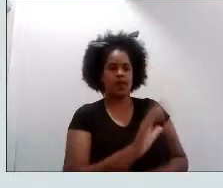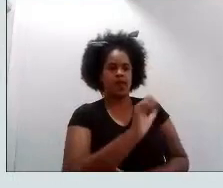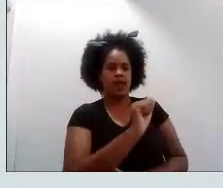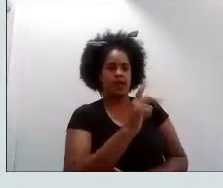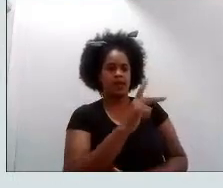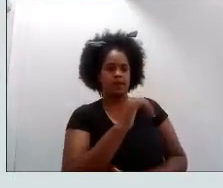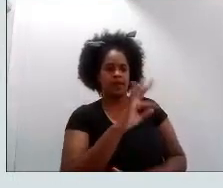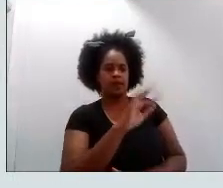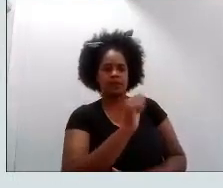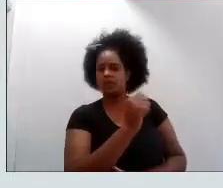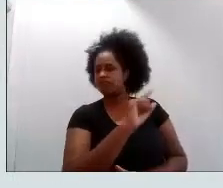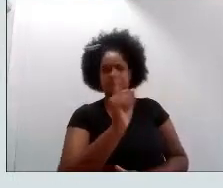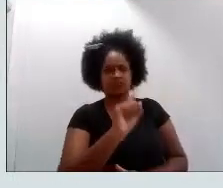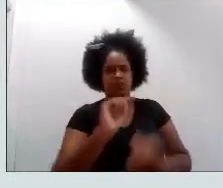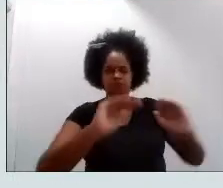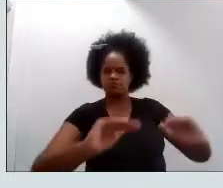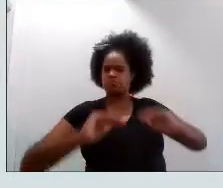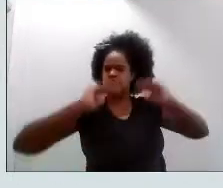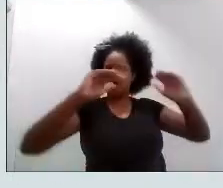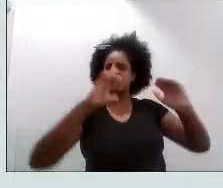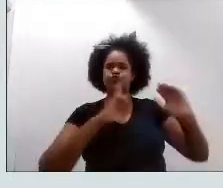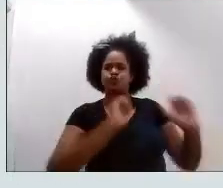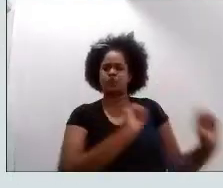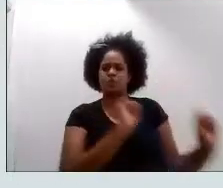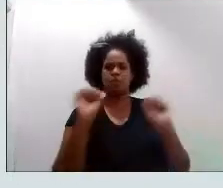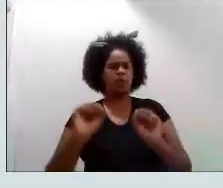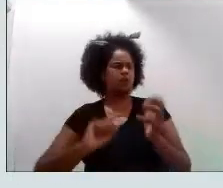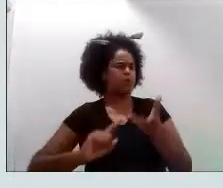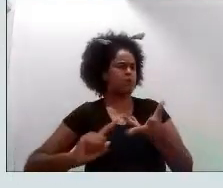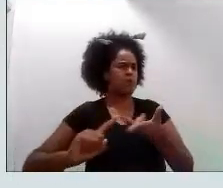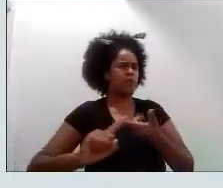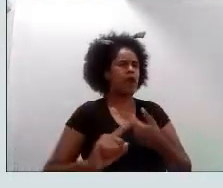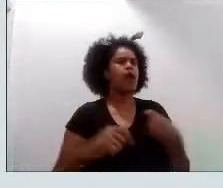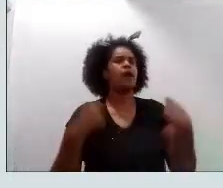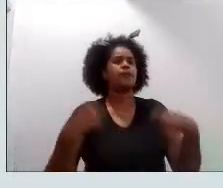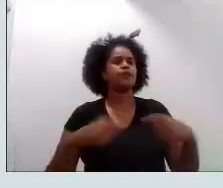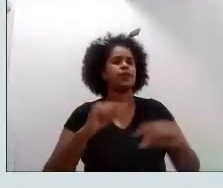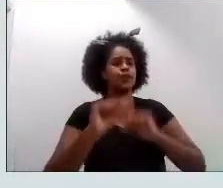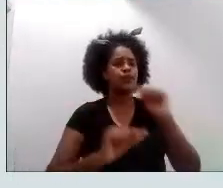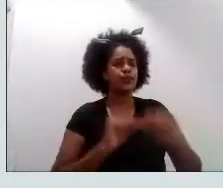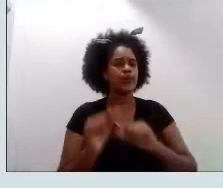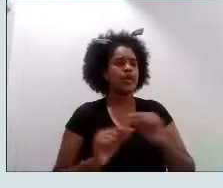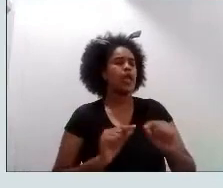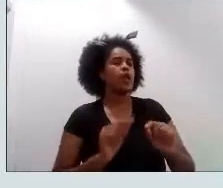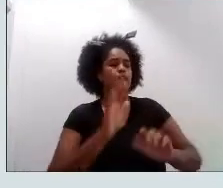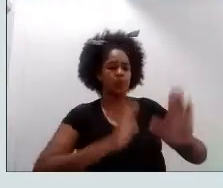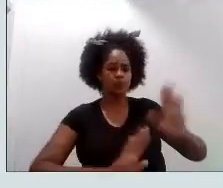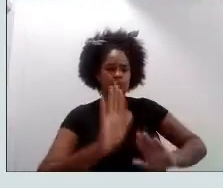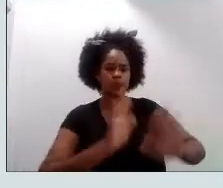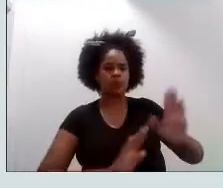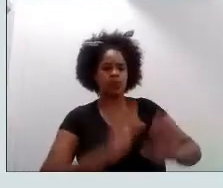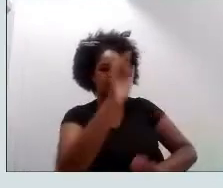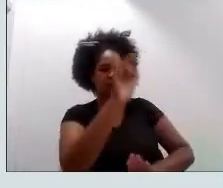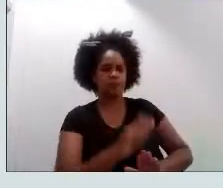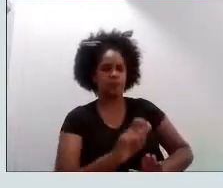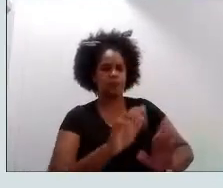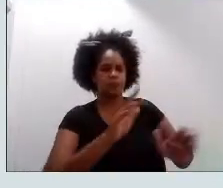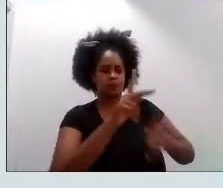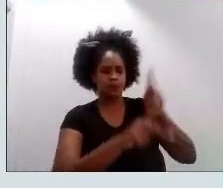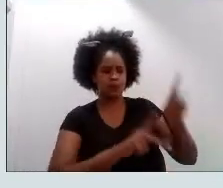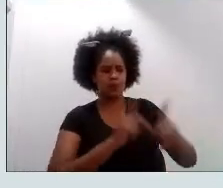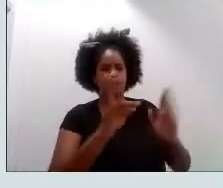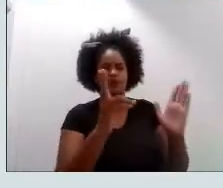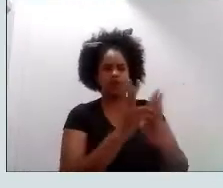Ele deveria neutralizar os possíveis ataques indígenas, combater eles ou aliando-se